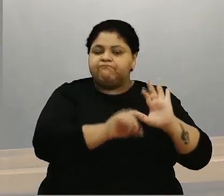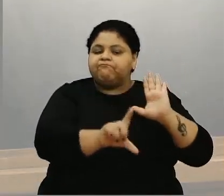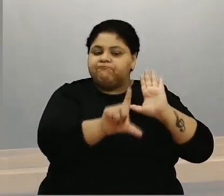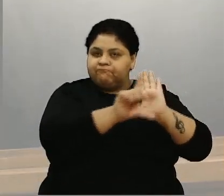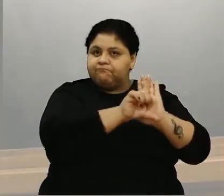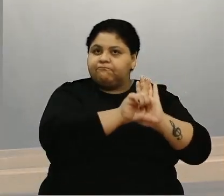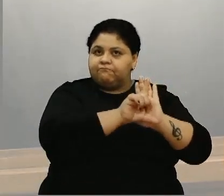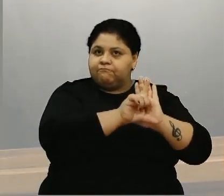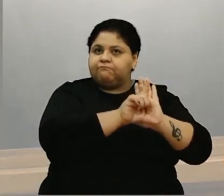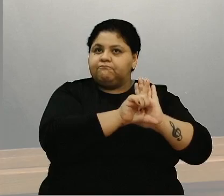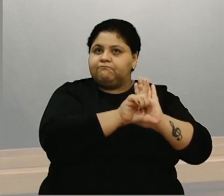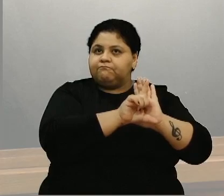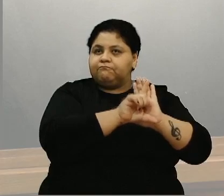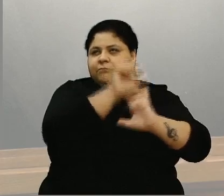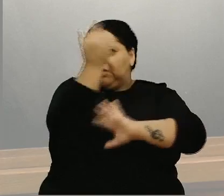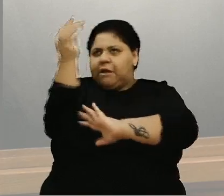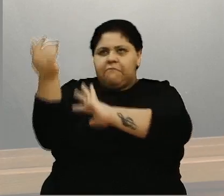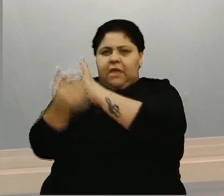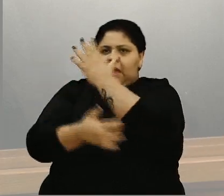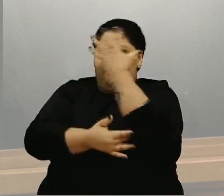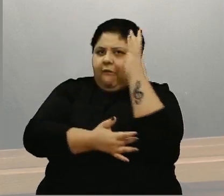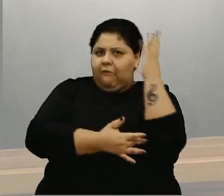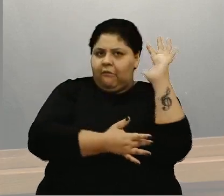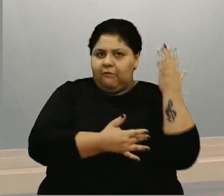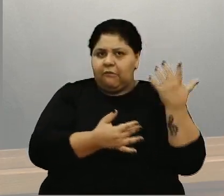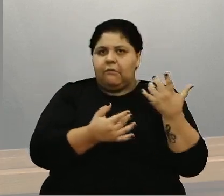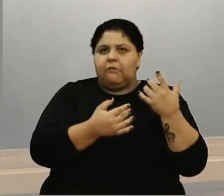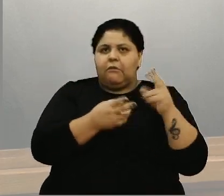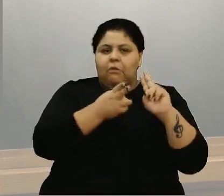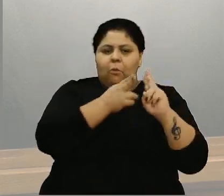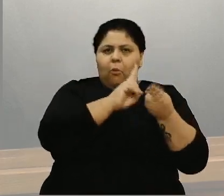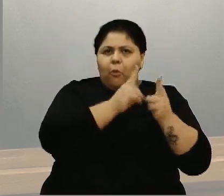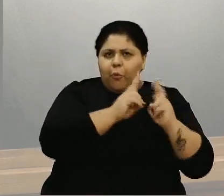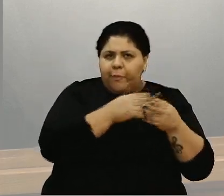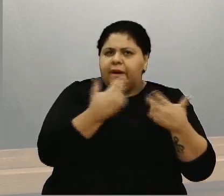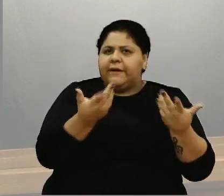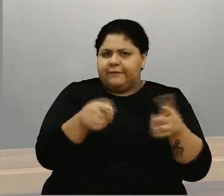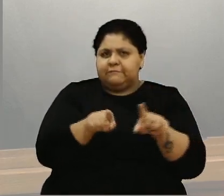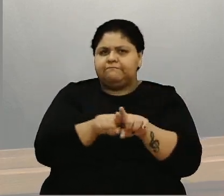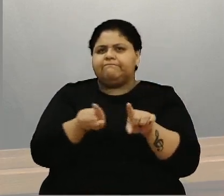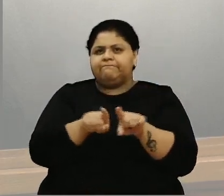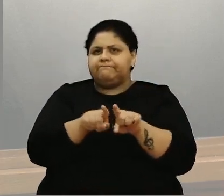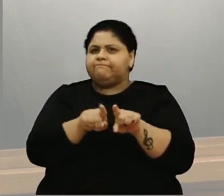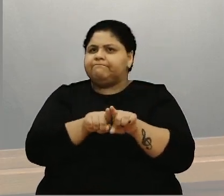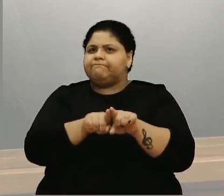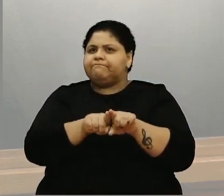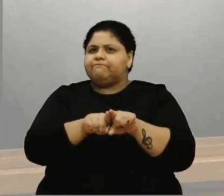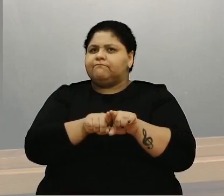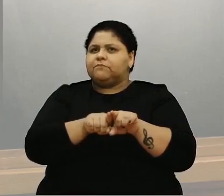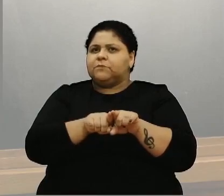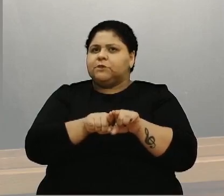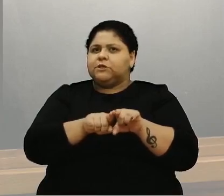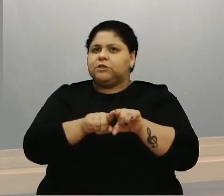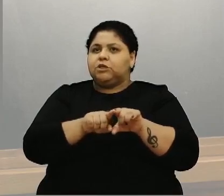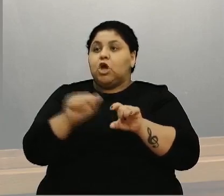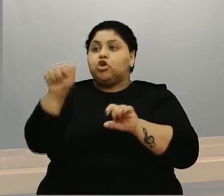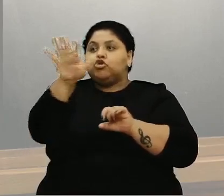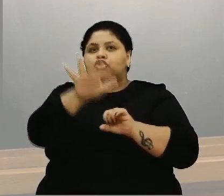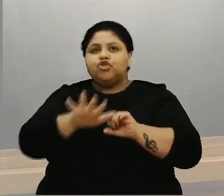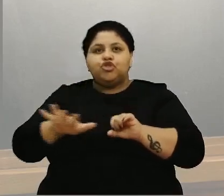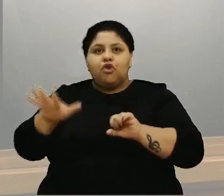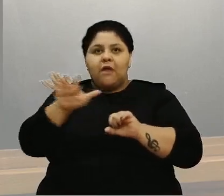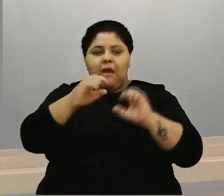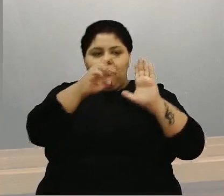de questões ambientais, mas urbanística, enfim, de um conjunto de